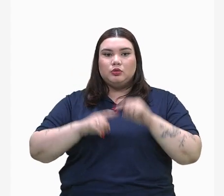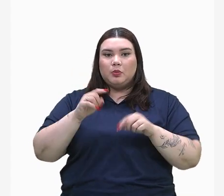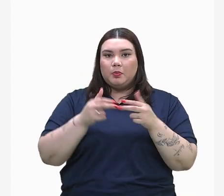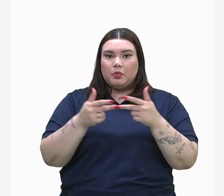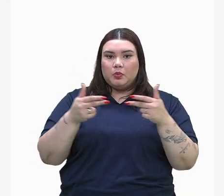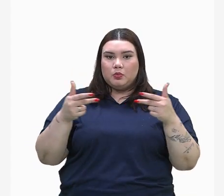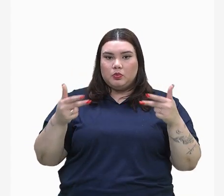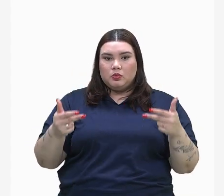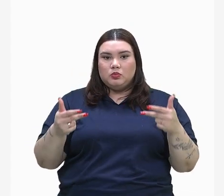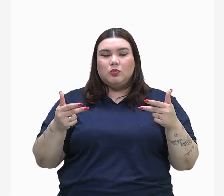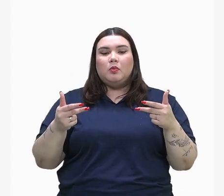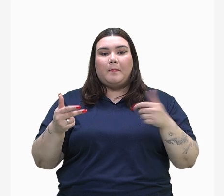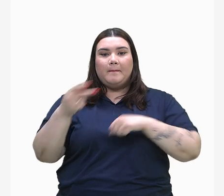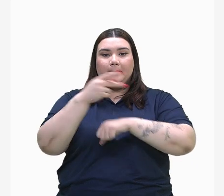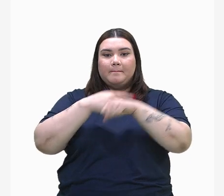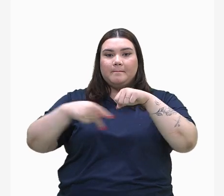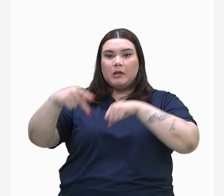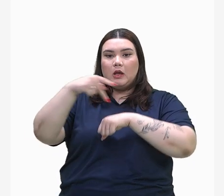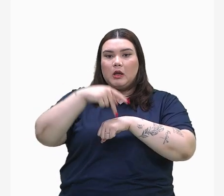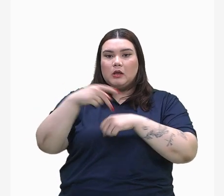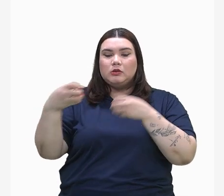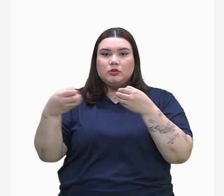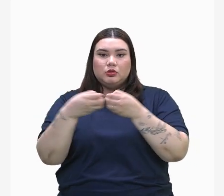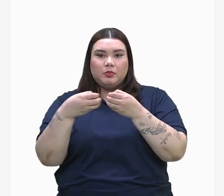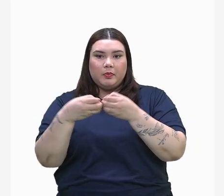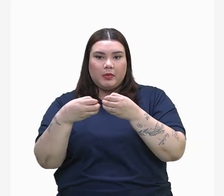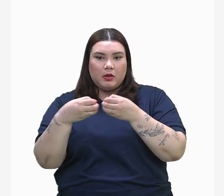Principalmente aí contatos comerciais